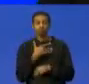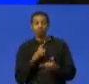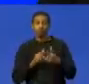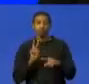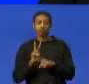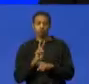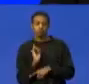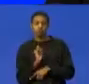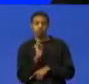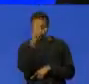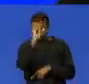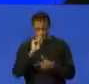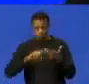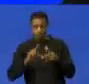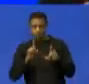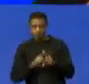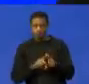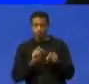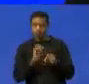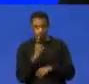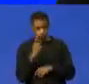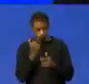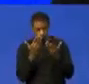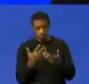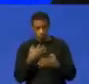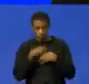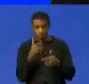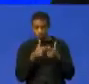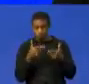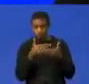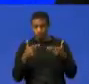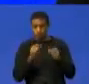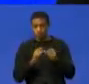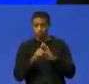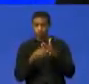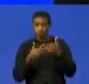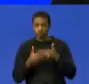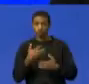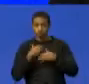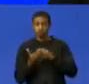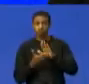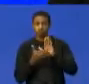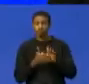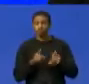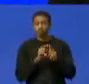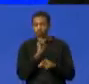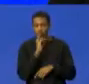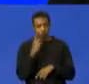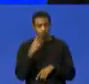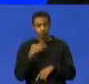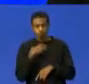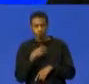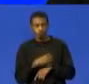cuidados primários. E, naquele momento, naquele contexto de crise, ele desencadeia uma proposta, né, uma